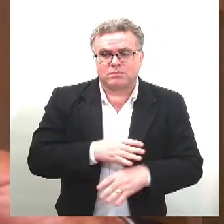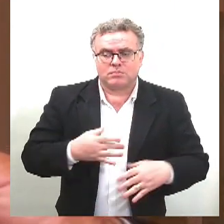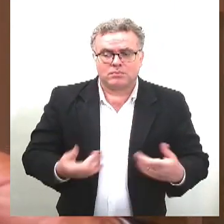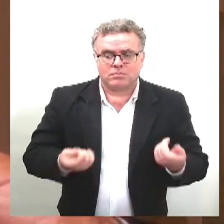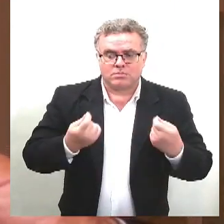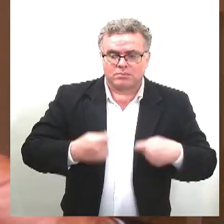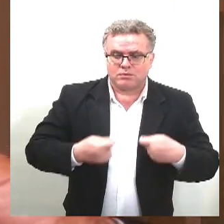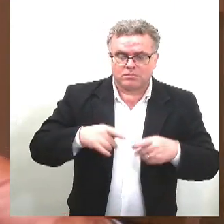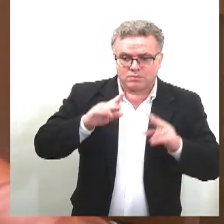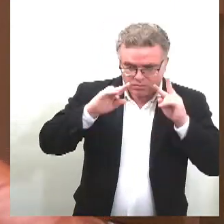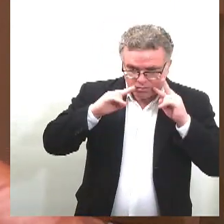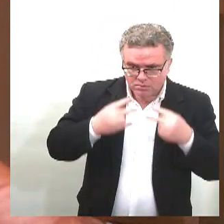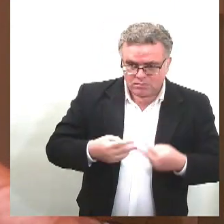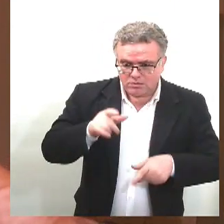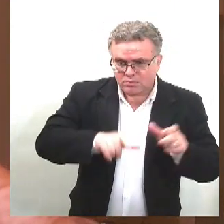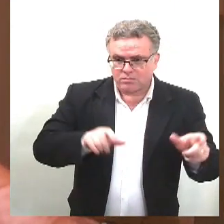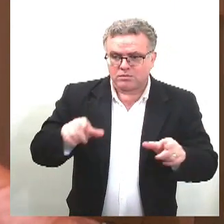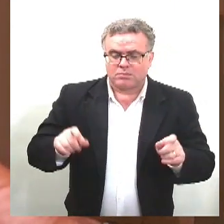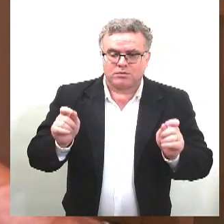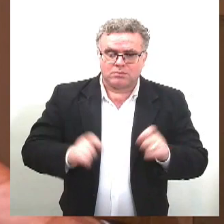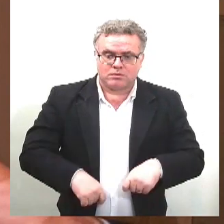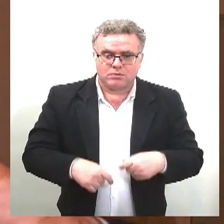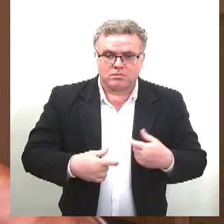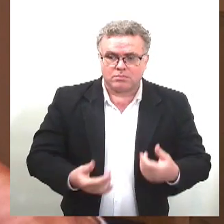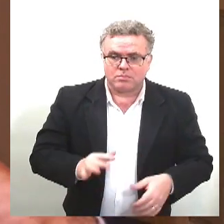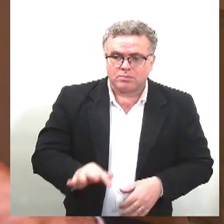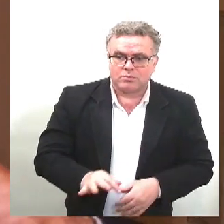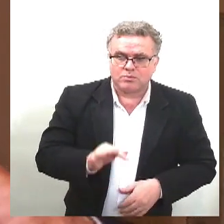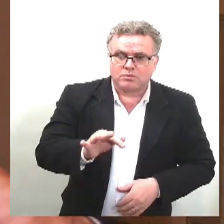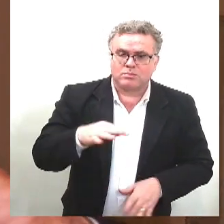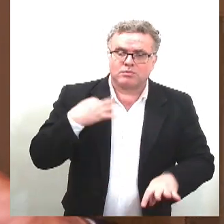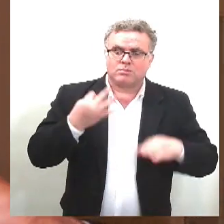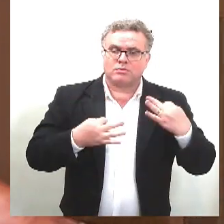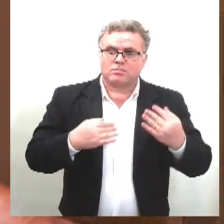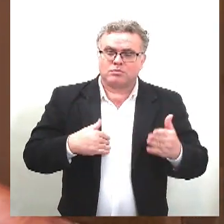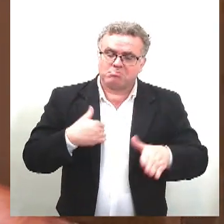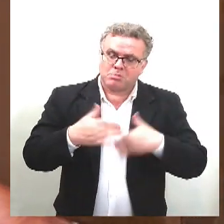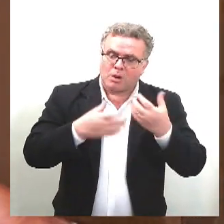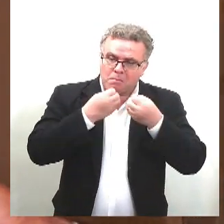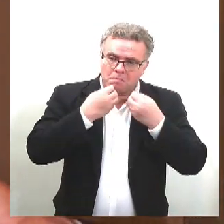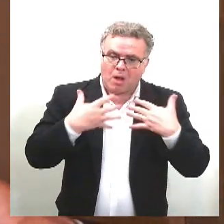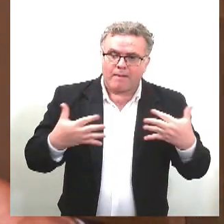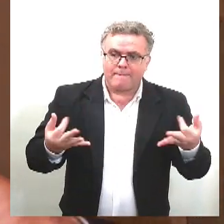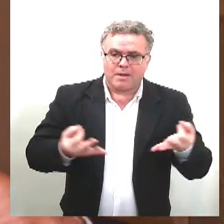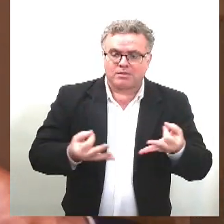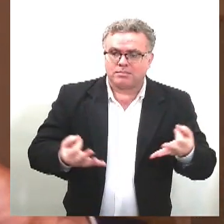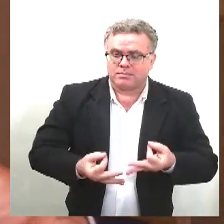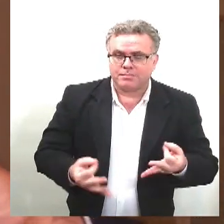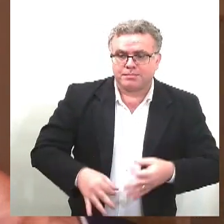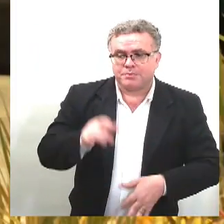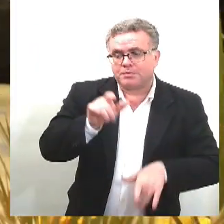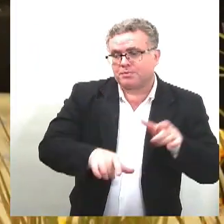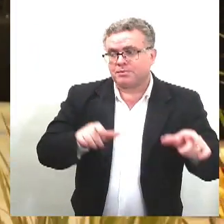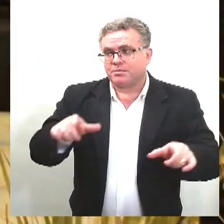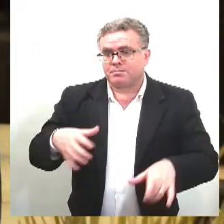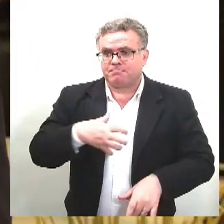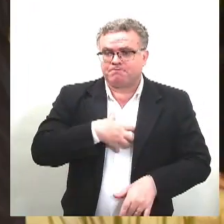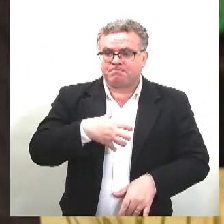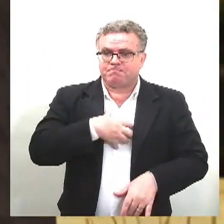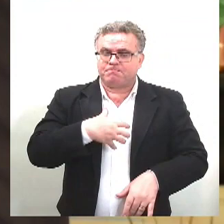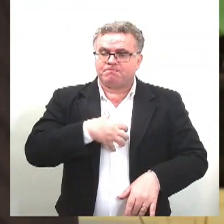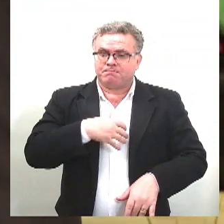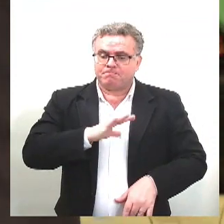deram a contribuição para que o turismo pudesse ser uma marca forte para a economia do nosso estado. A